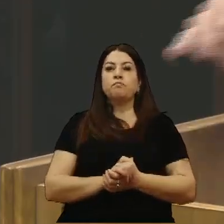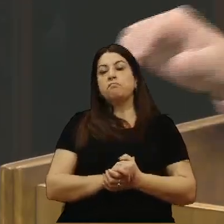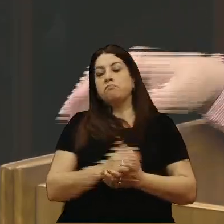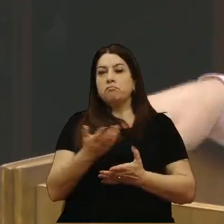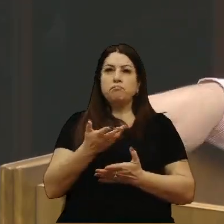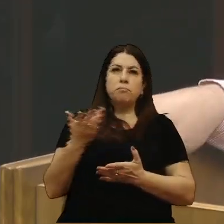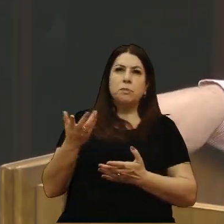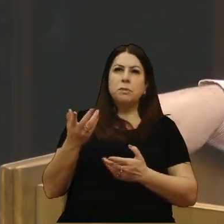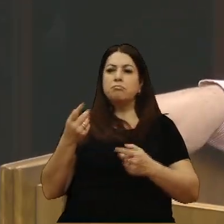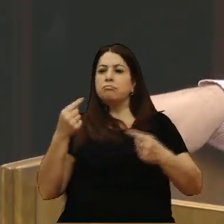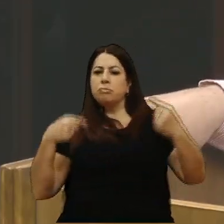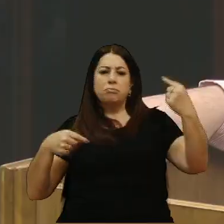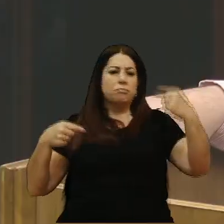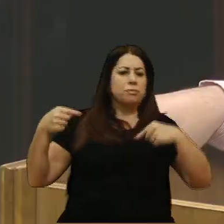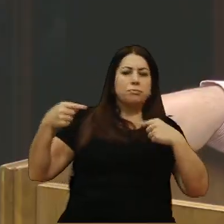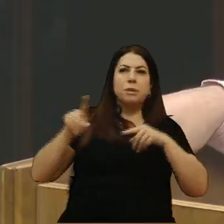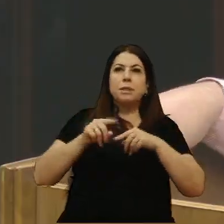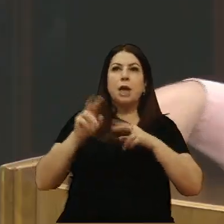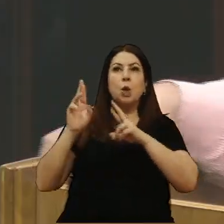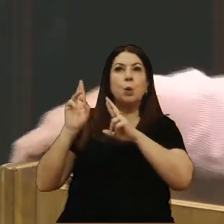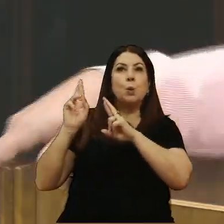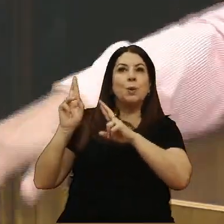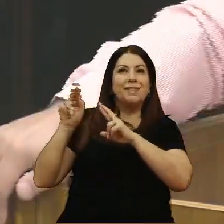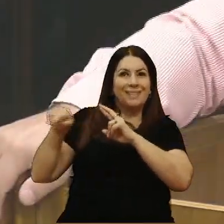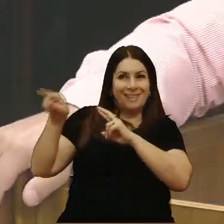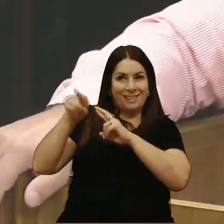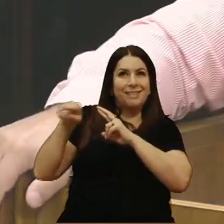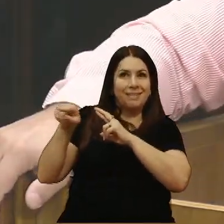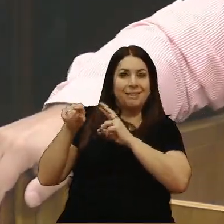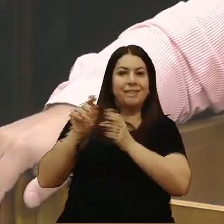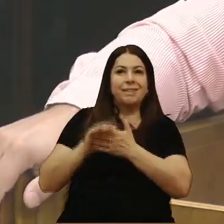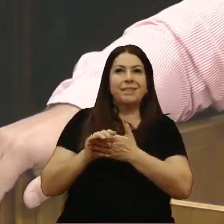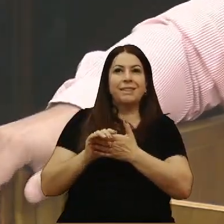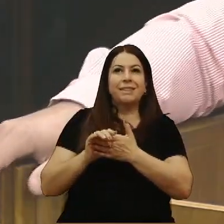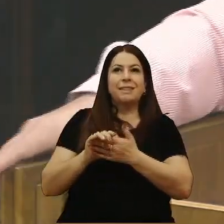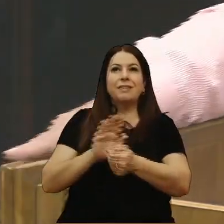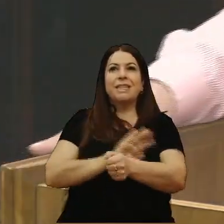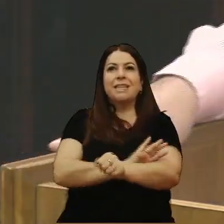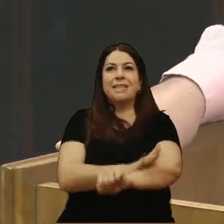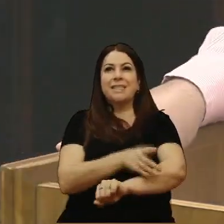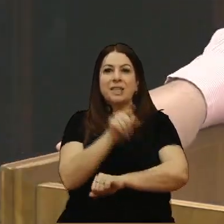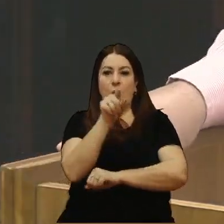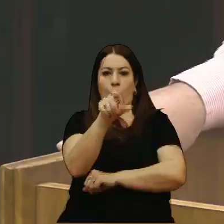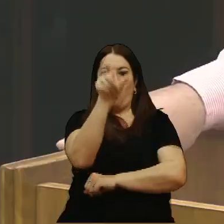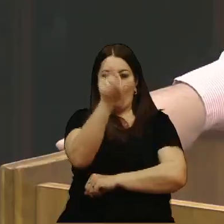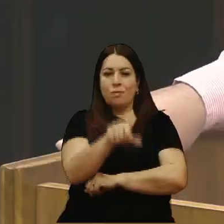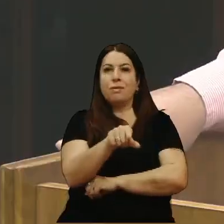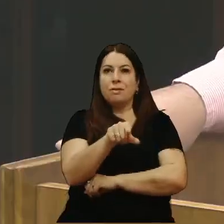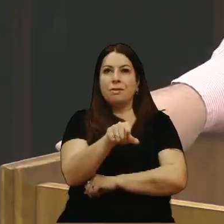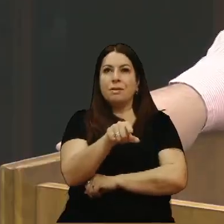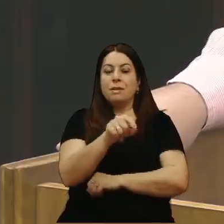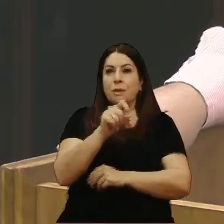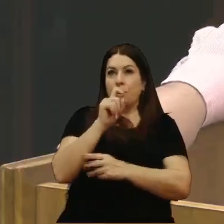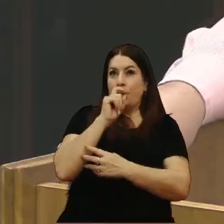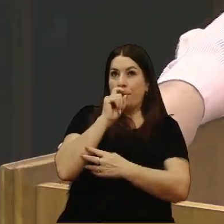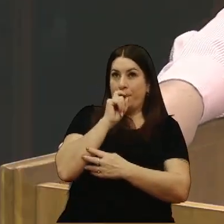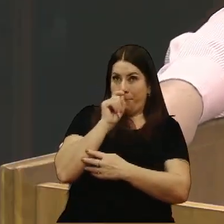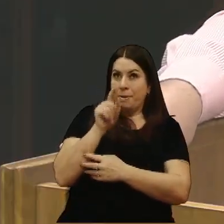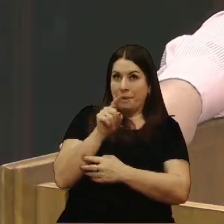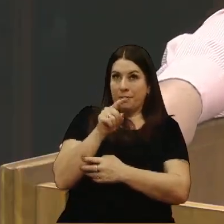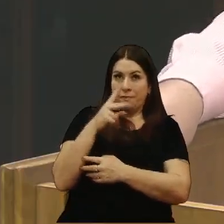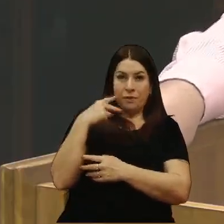da rivalidade, a torcida foi racista com ele. E o seu pai, vereador